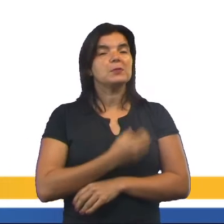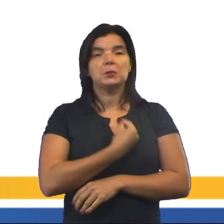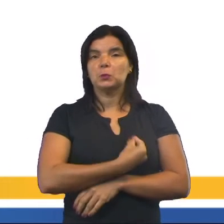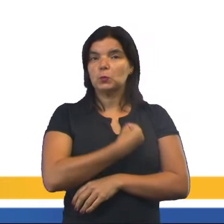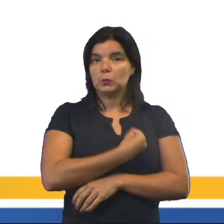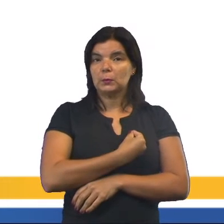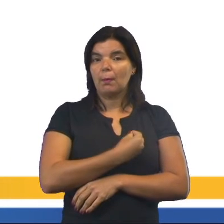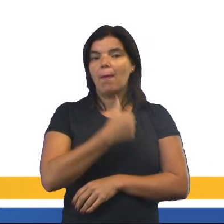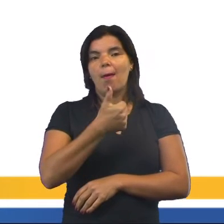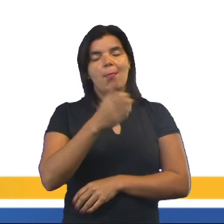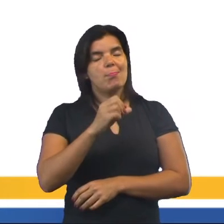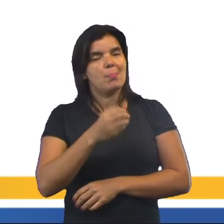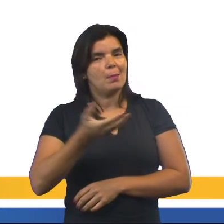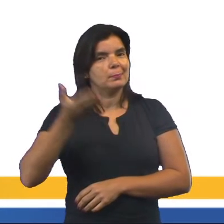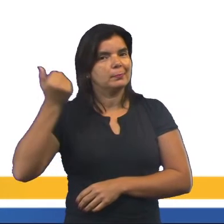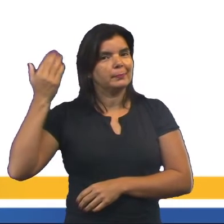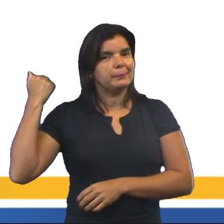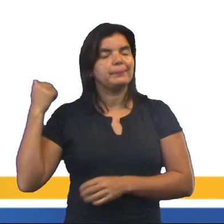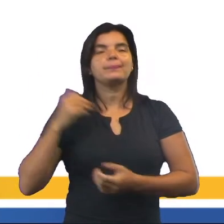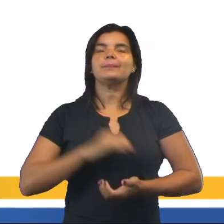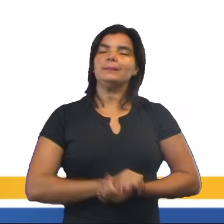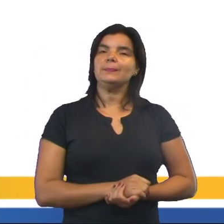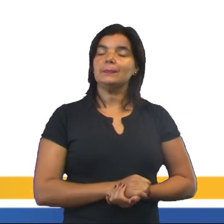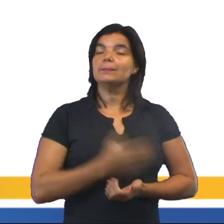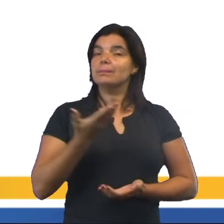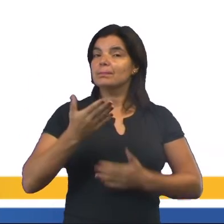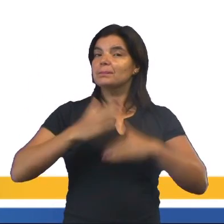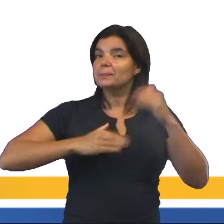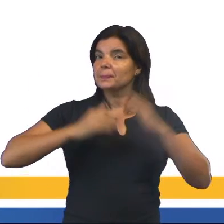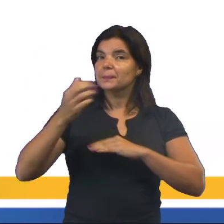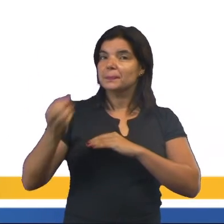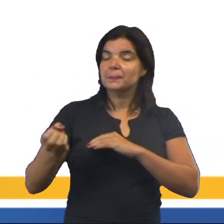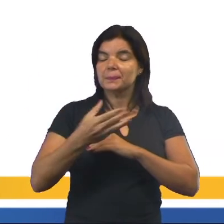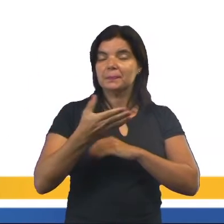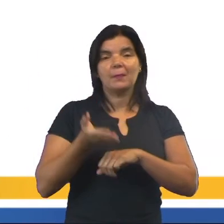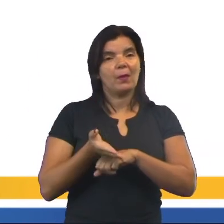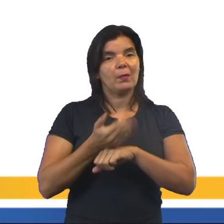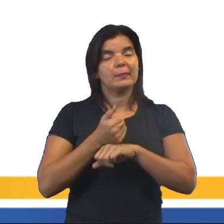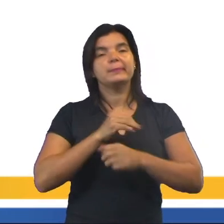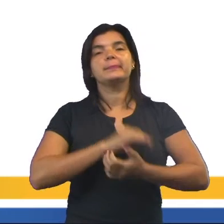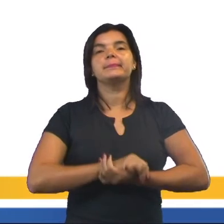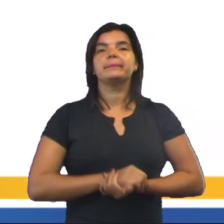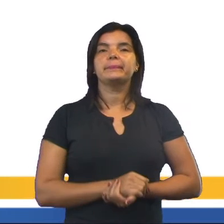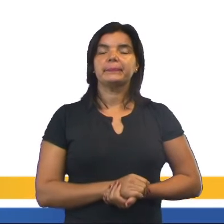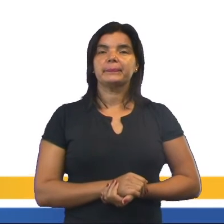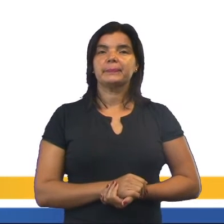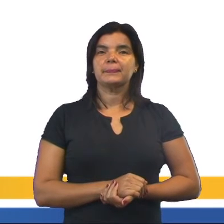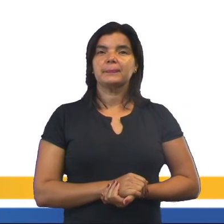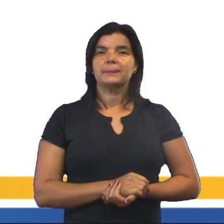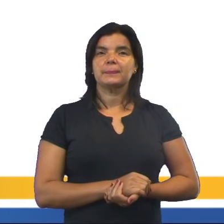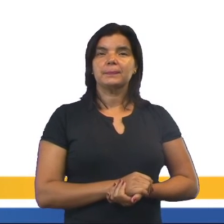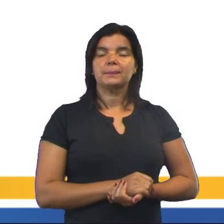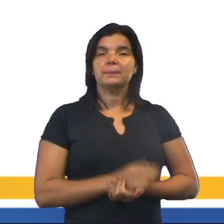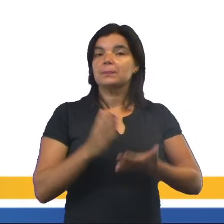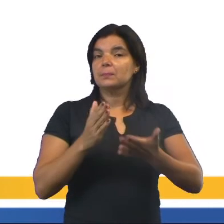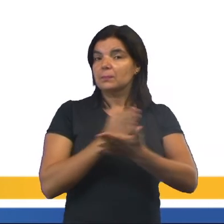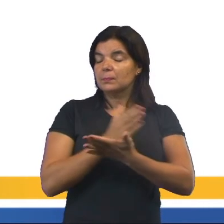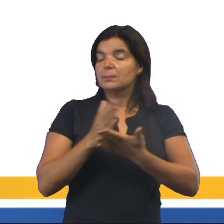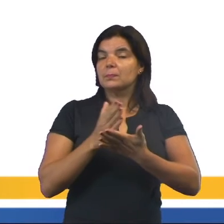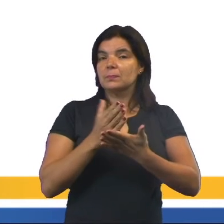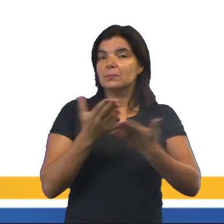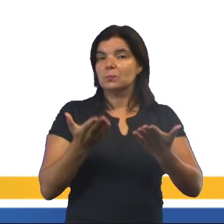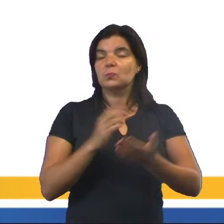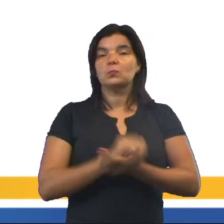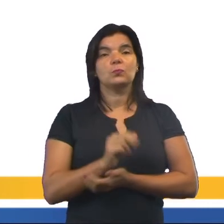existiam há 10 anos atrás. Então, são profissões novas, bem recentes. Certo?